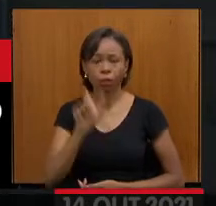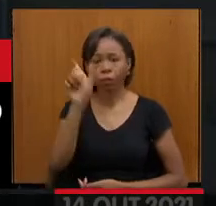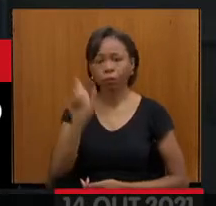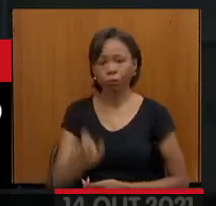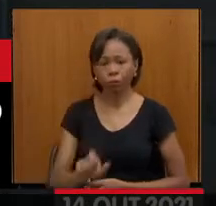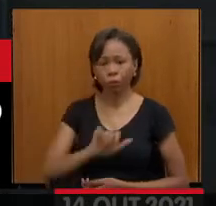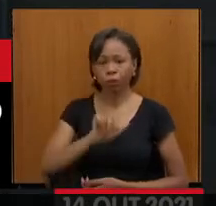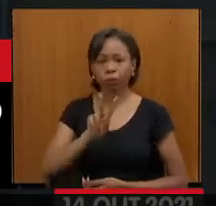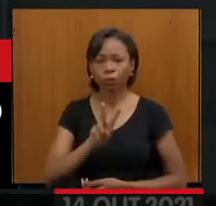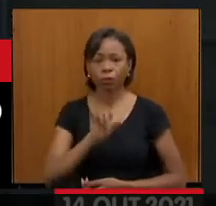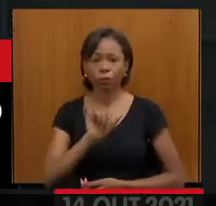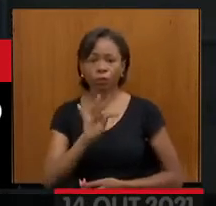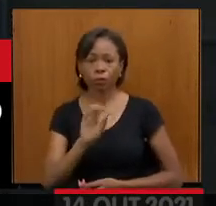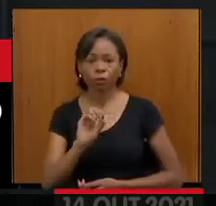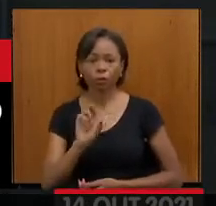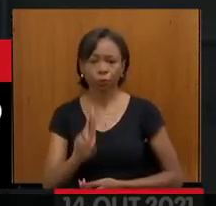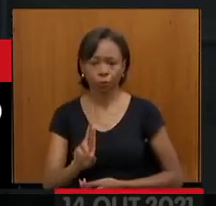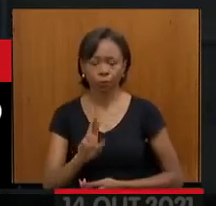Vitor Gabrois.